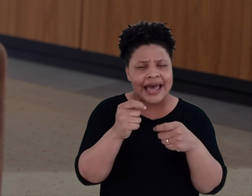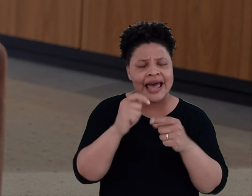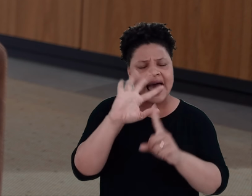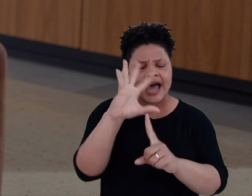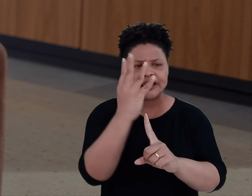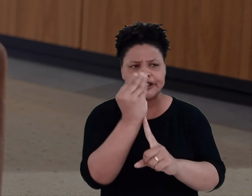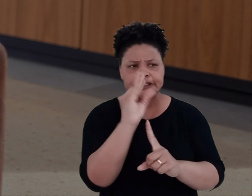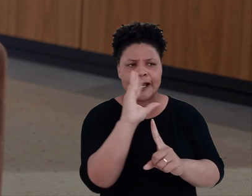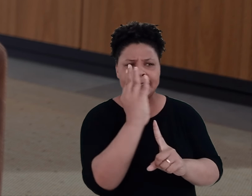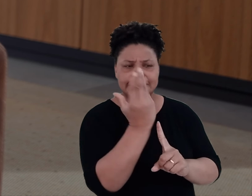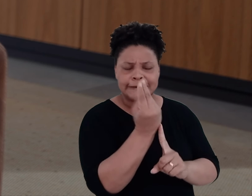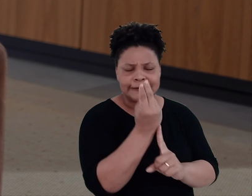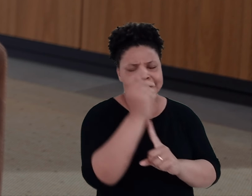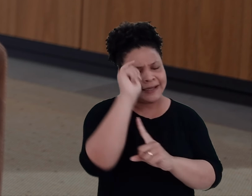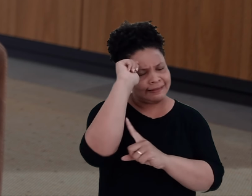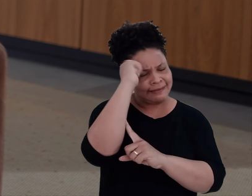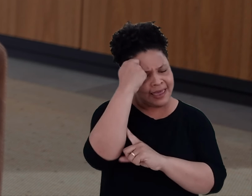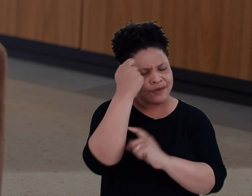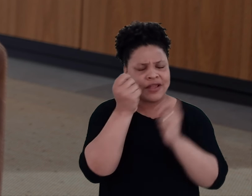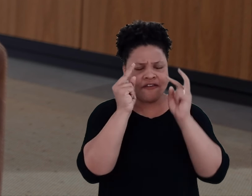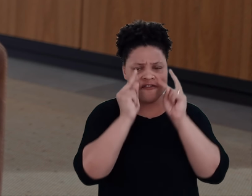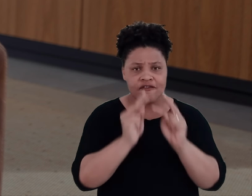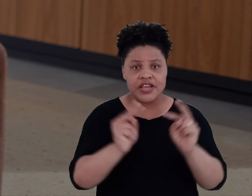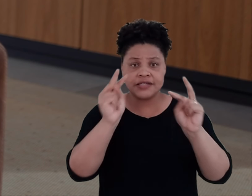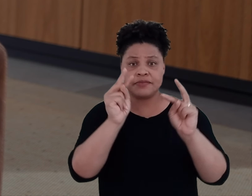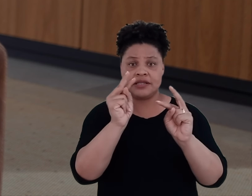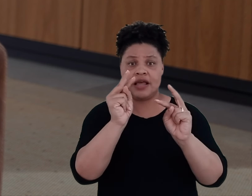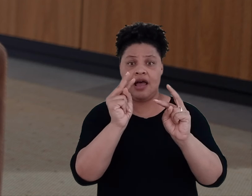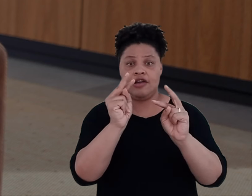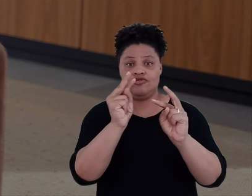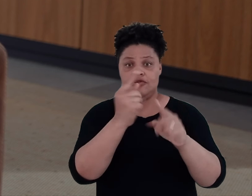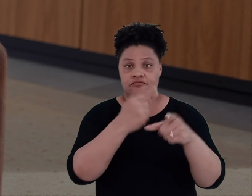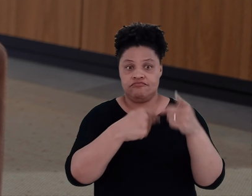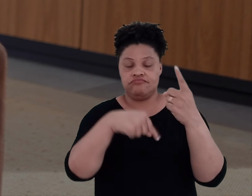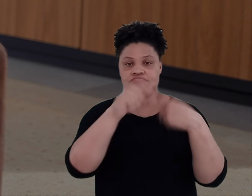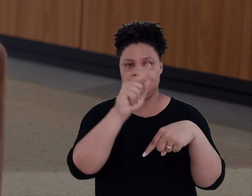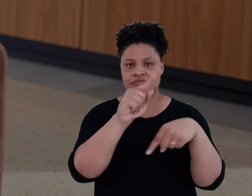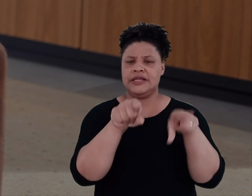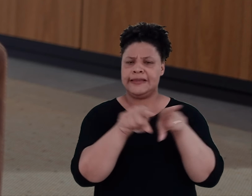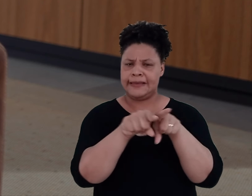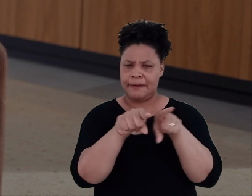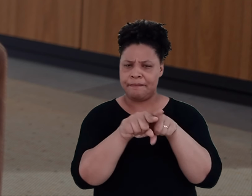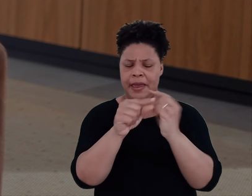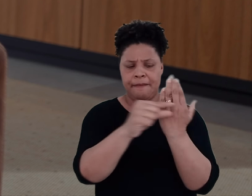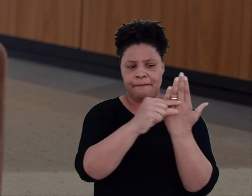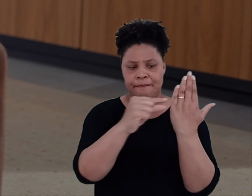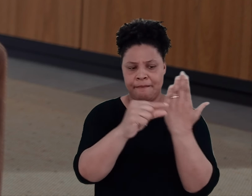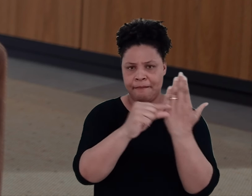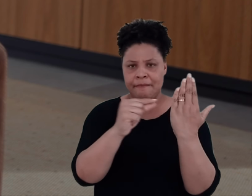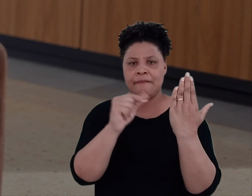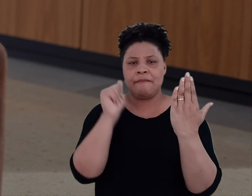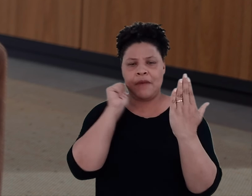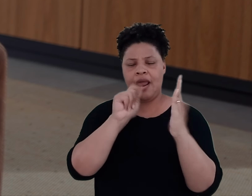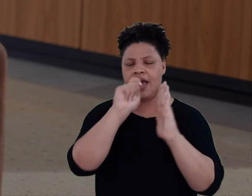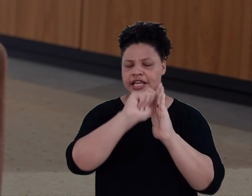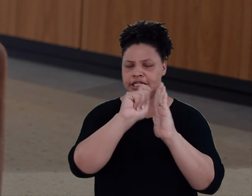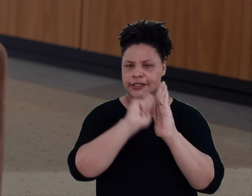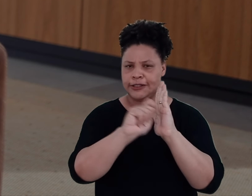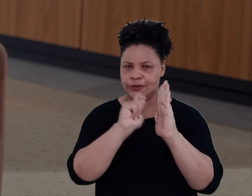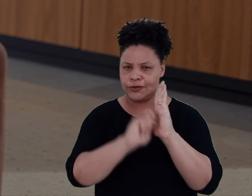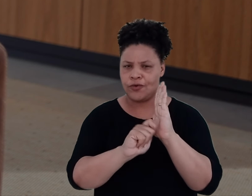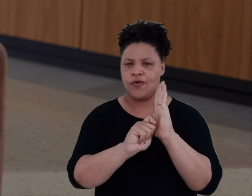negros, dando maior visibilidade à sua produção, assim como aos intelectuais negros, que são menos chamados para programas de entrevistas